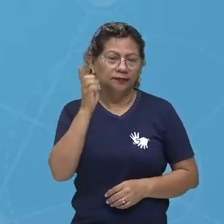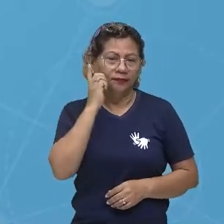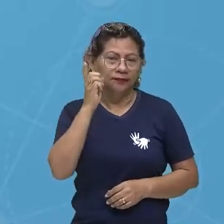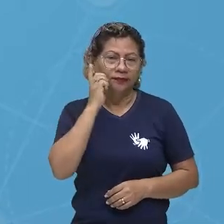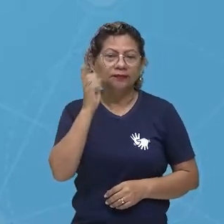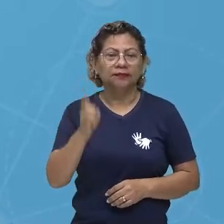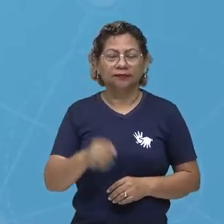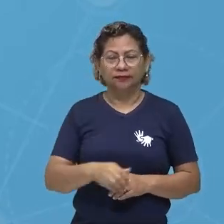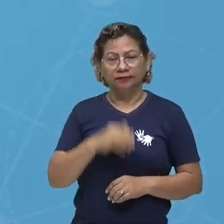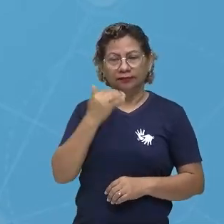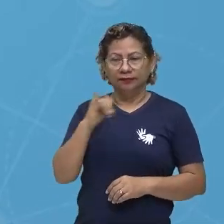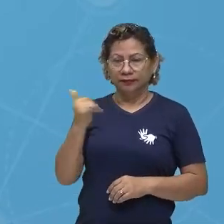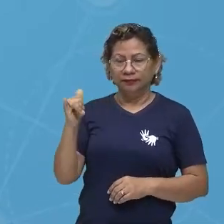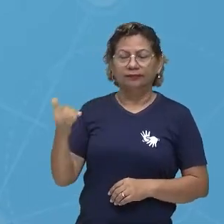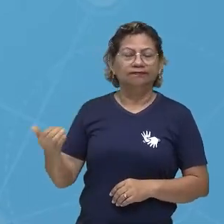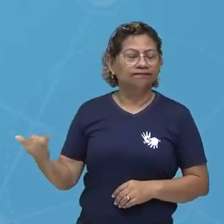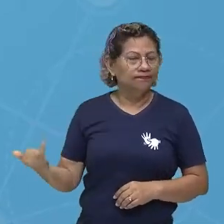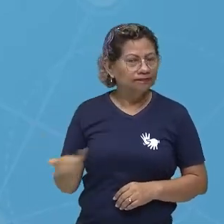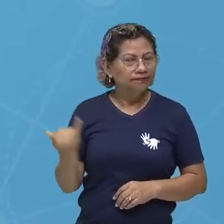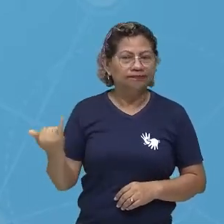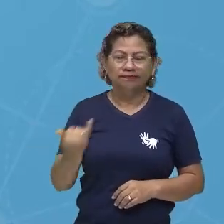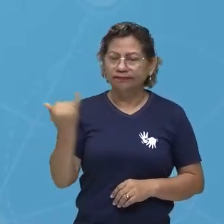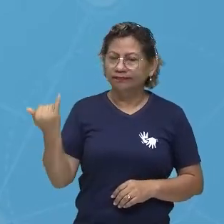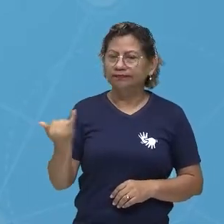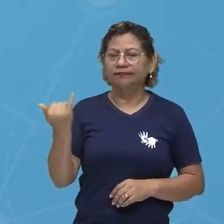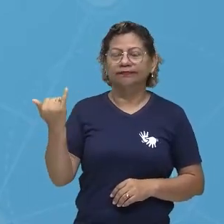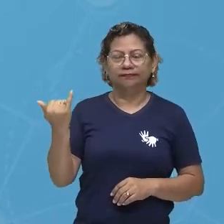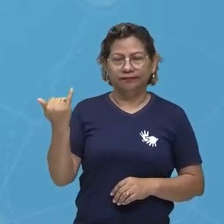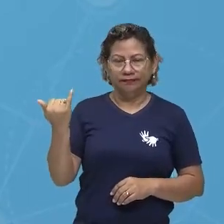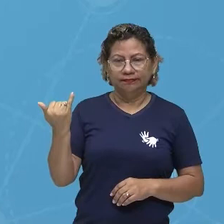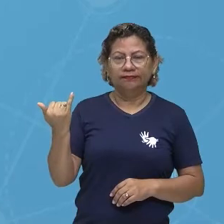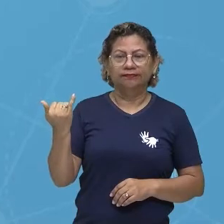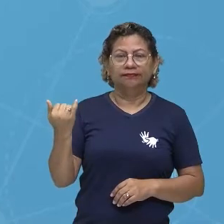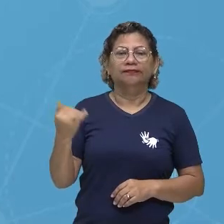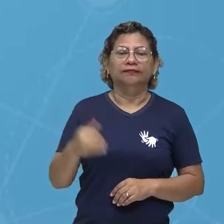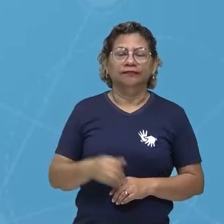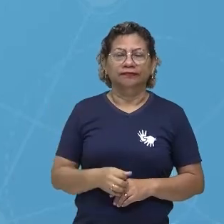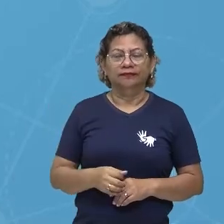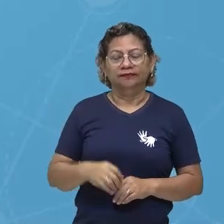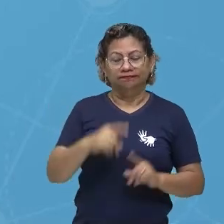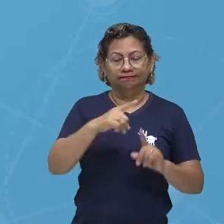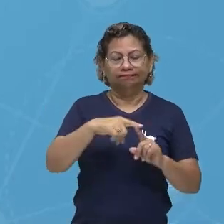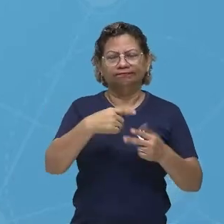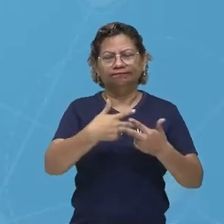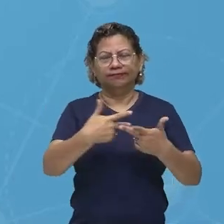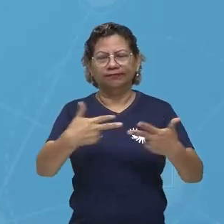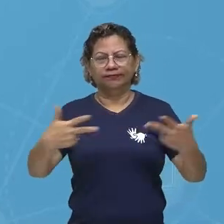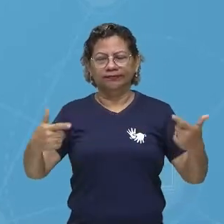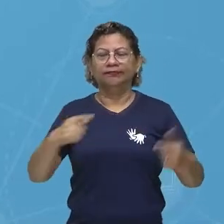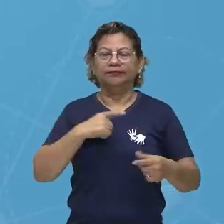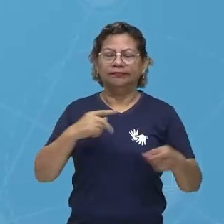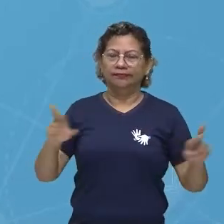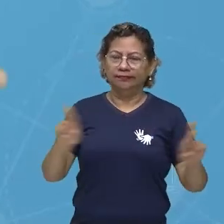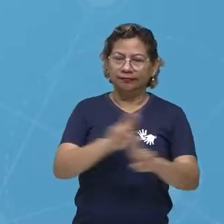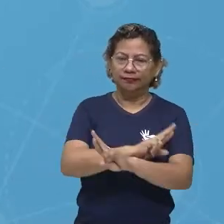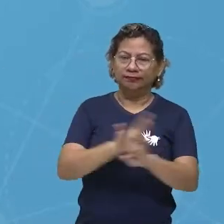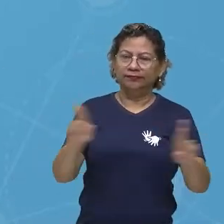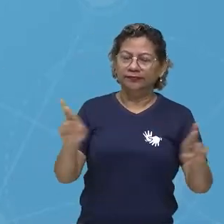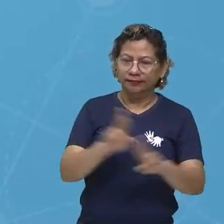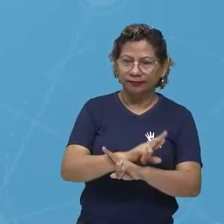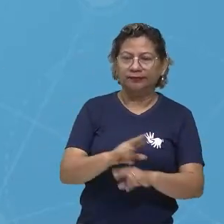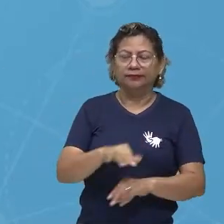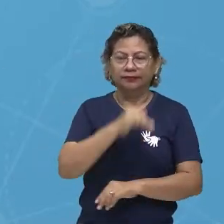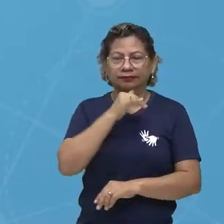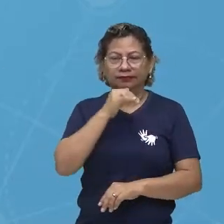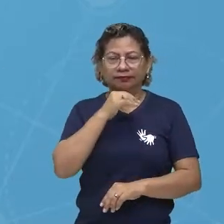dia, a energia é importante para diversos fatores, para realizar diversas funções e ela está relacionada a uma máquina